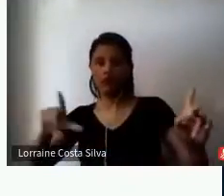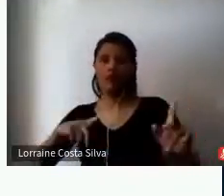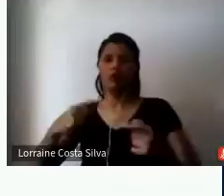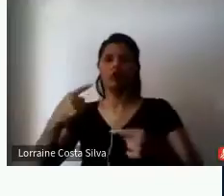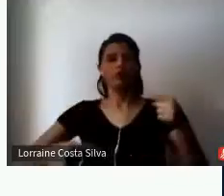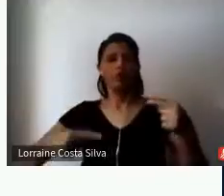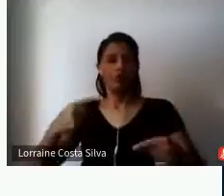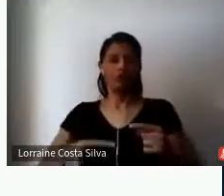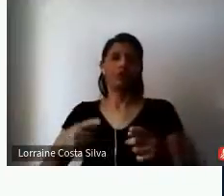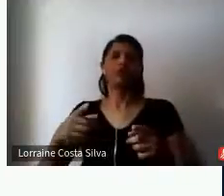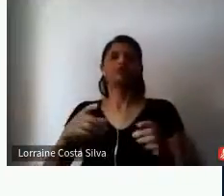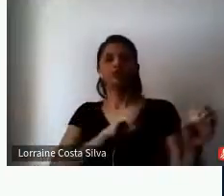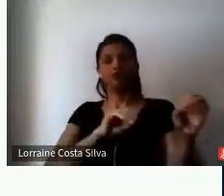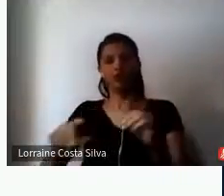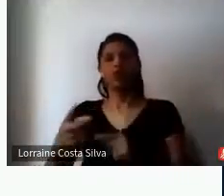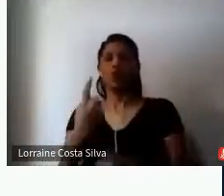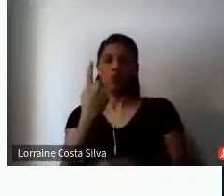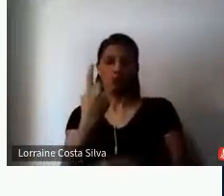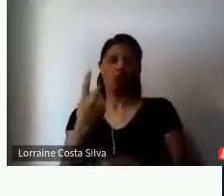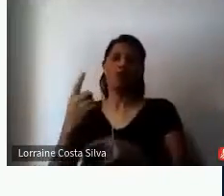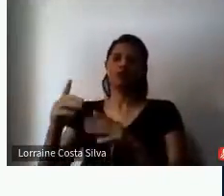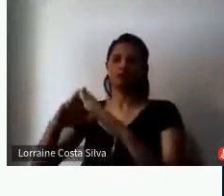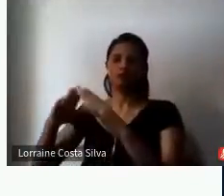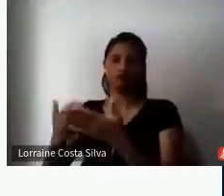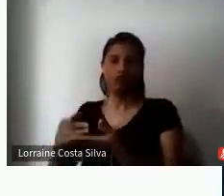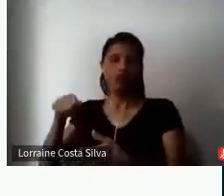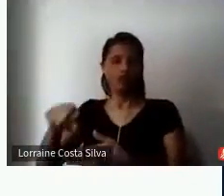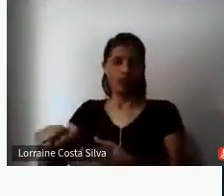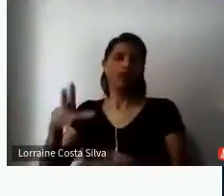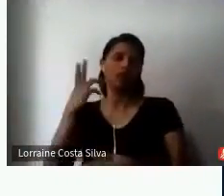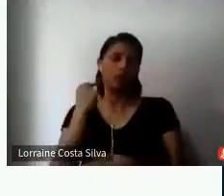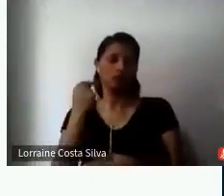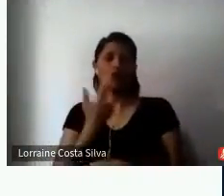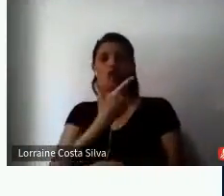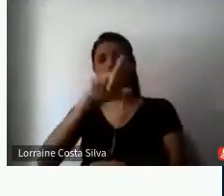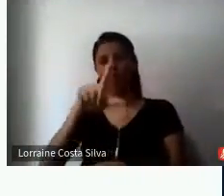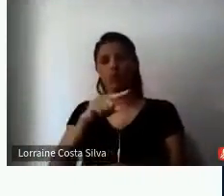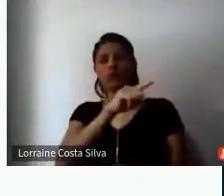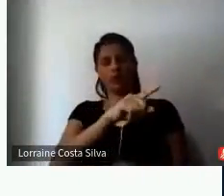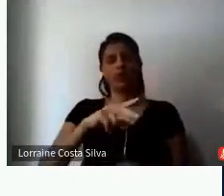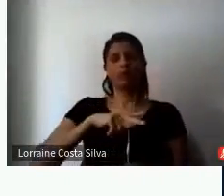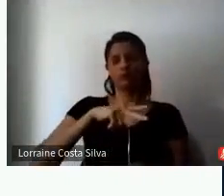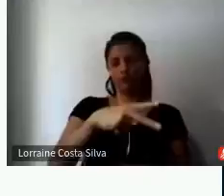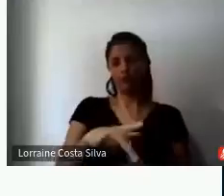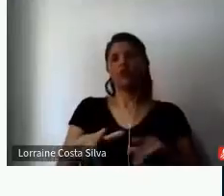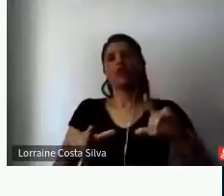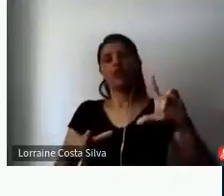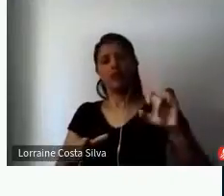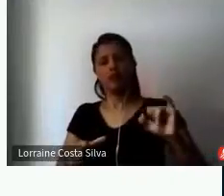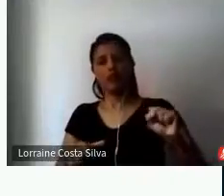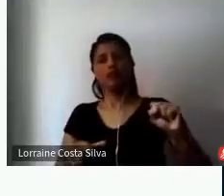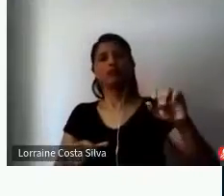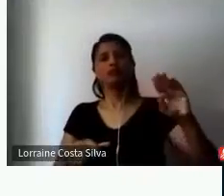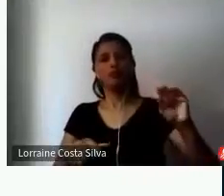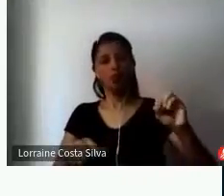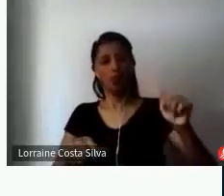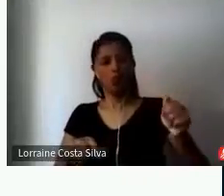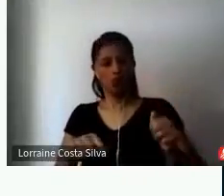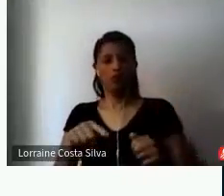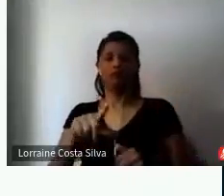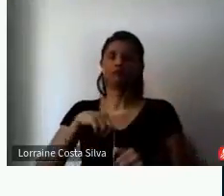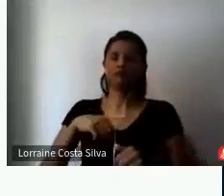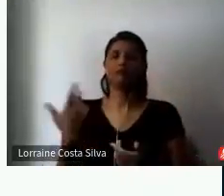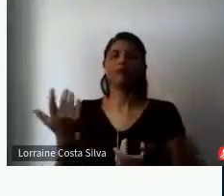no Brasil, aqui em Taguatinga, e outra em Lisboa, uma escola de acolhimento, como eu disse. E também avaliar os efeitos estressores